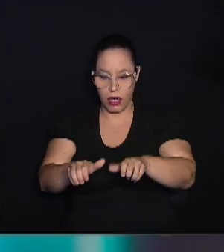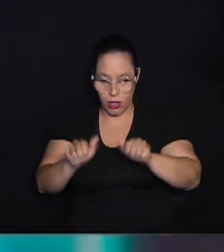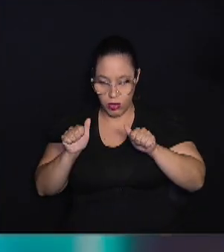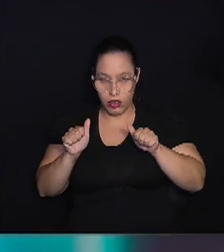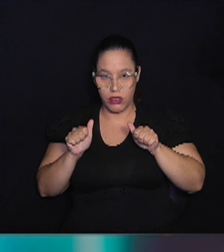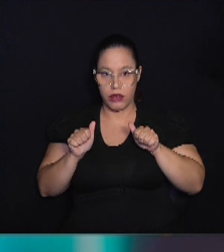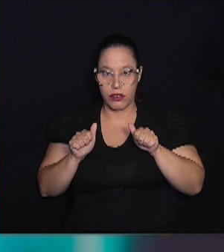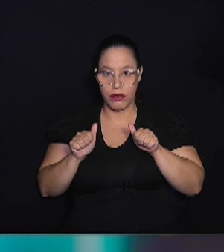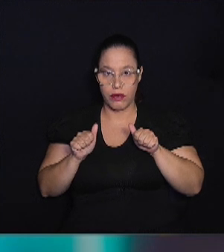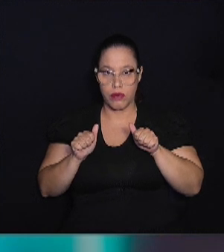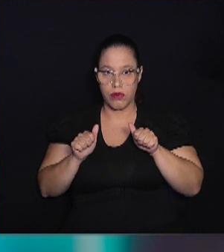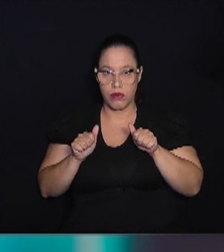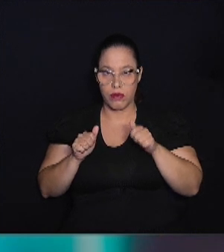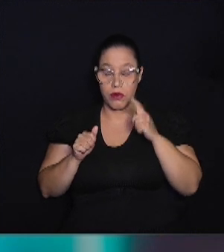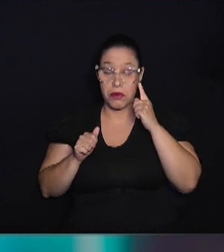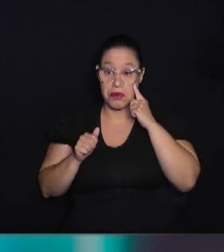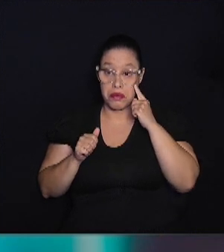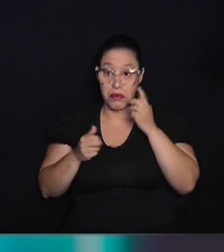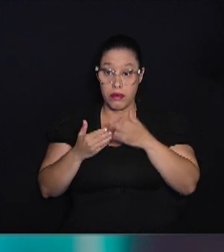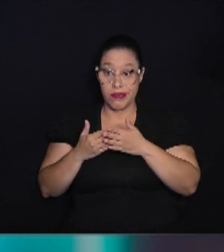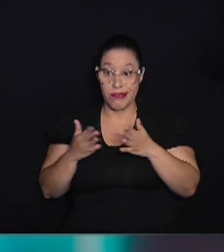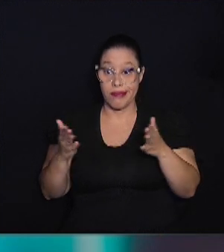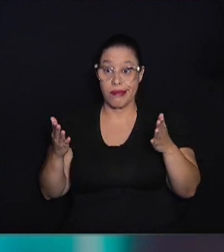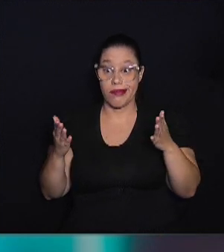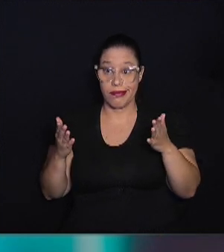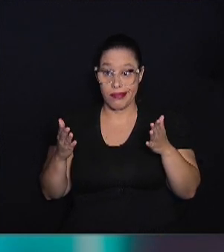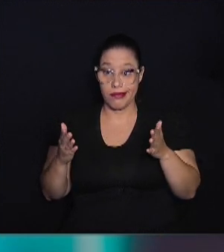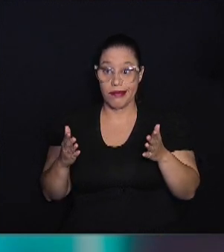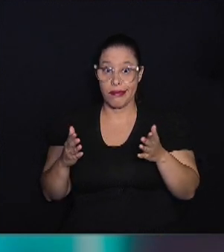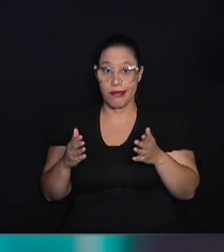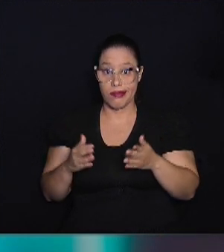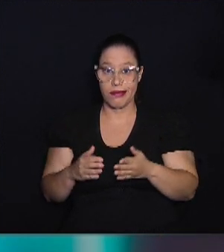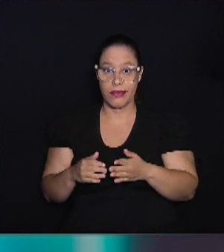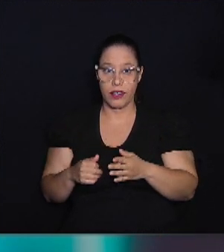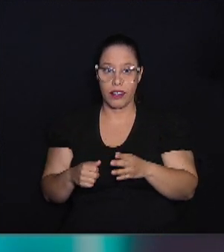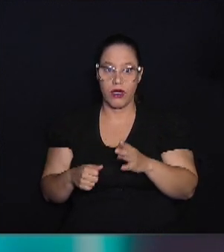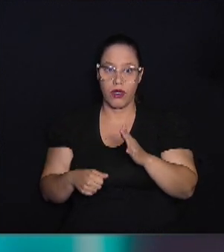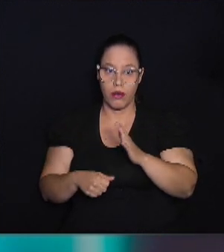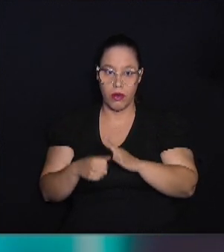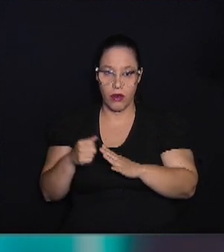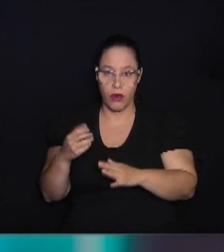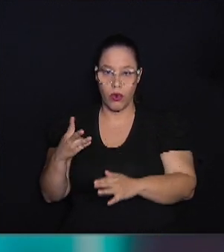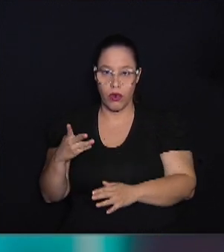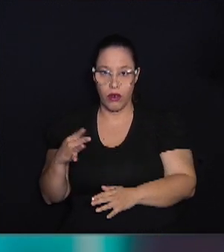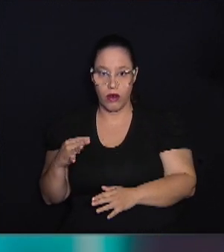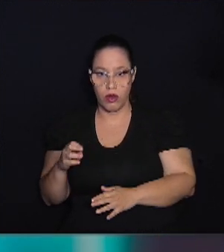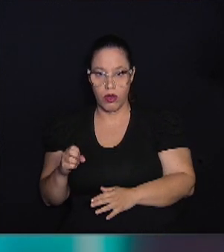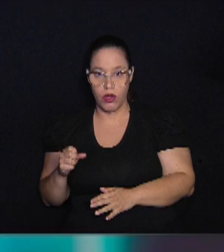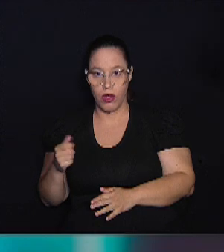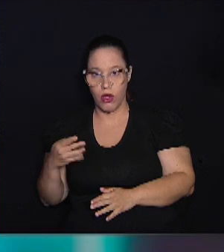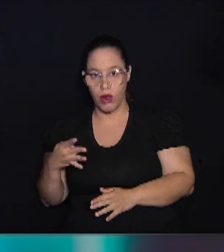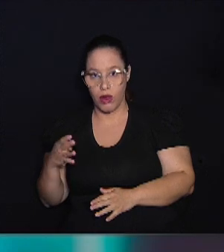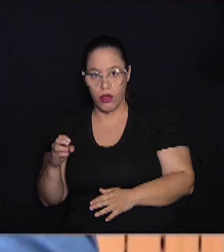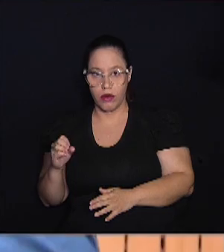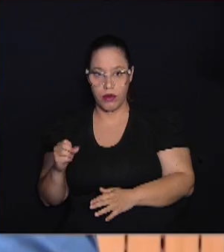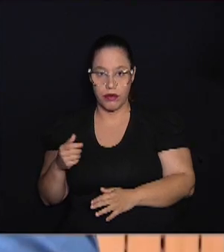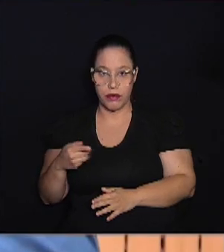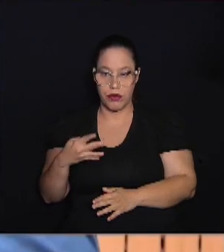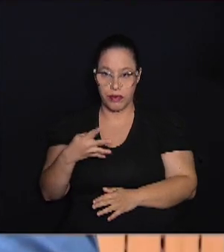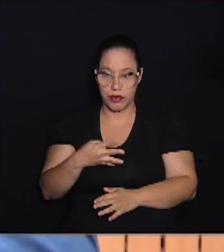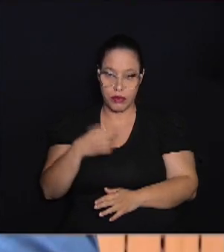a demonstração e avaliação das metas fiscais do primeiro quadrimestre de 2024 pelo